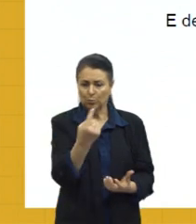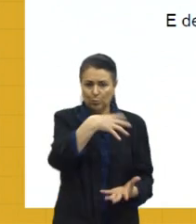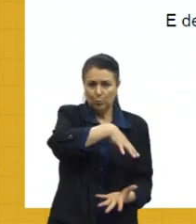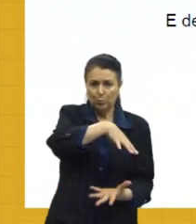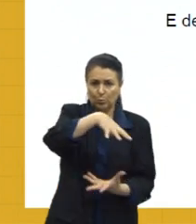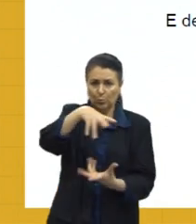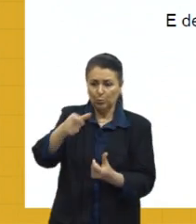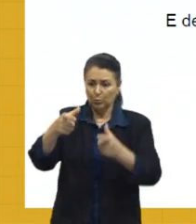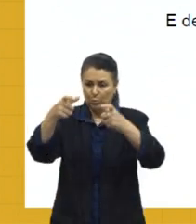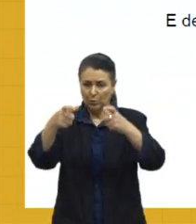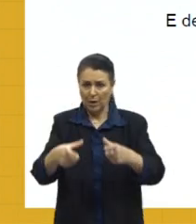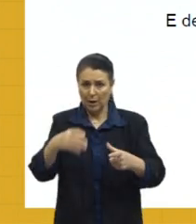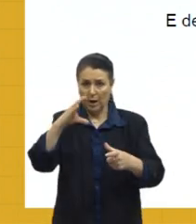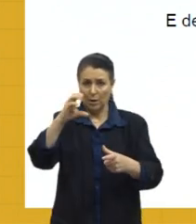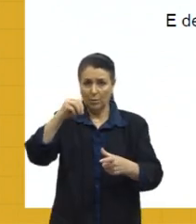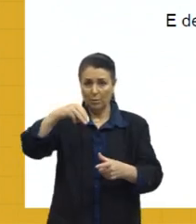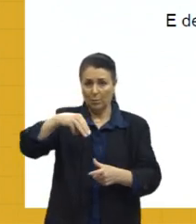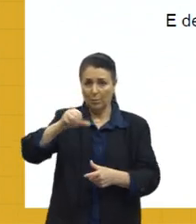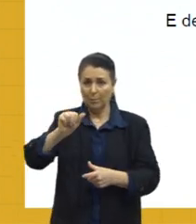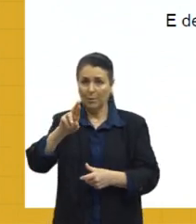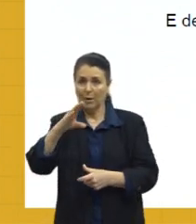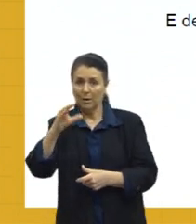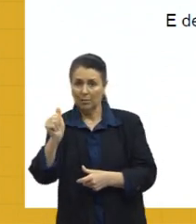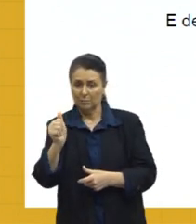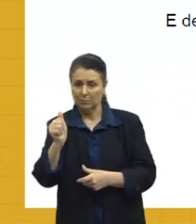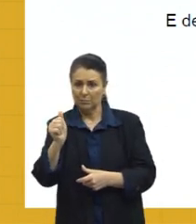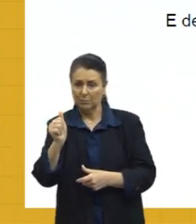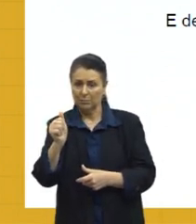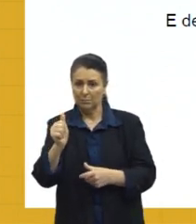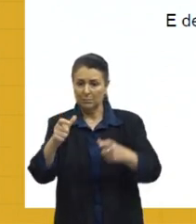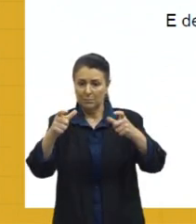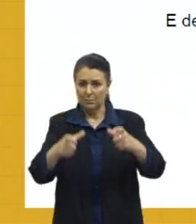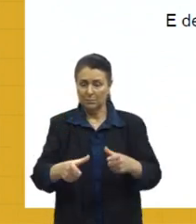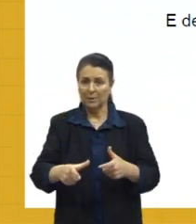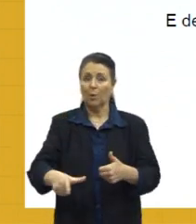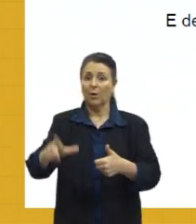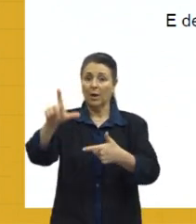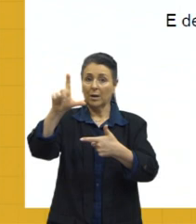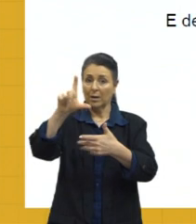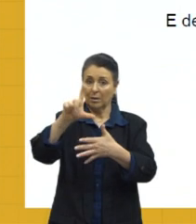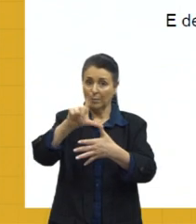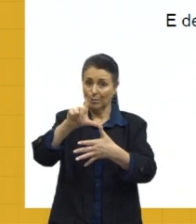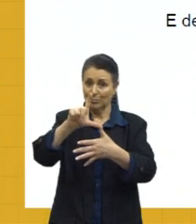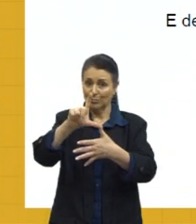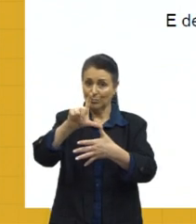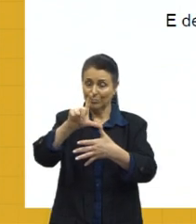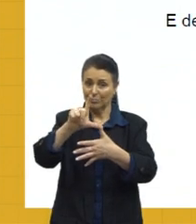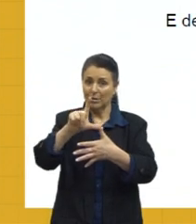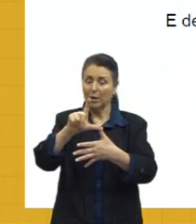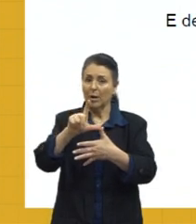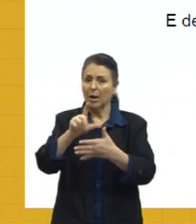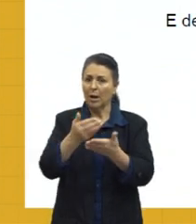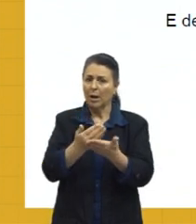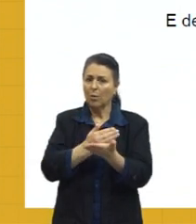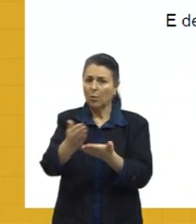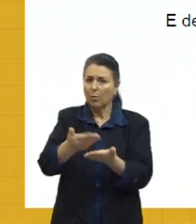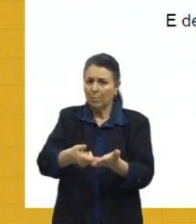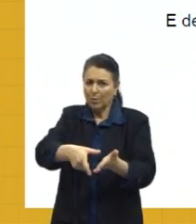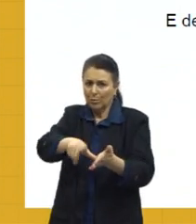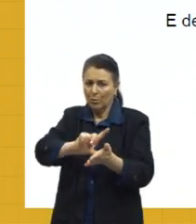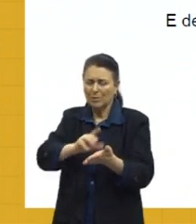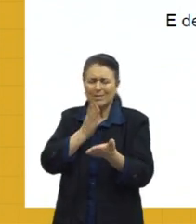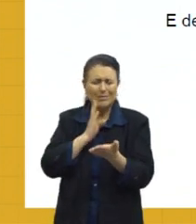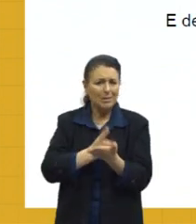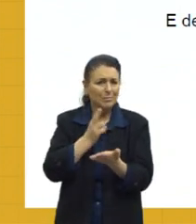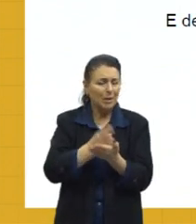né, onde nós estamos, hoje nós chamamos de América Latina, foi precoce, estabilizou-se em perder desde